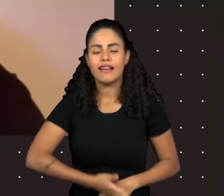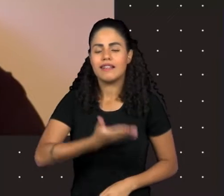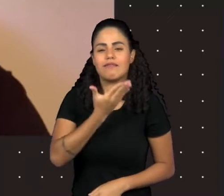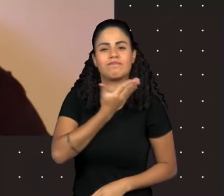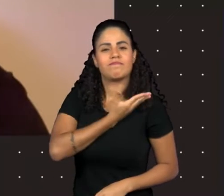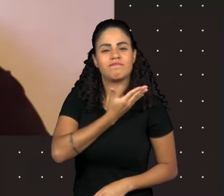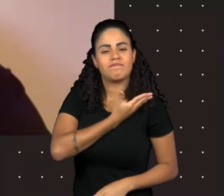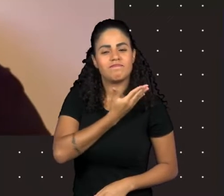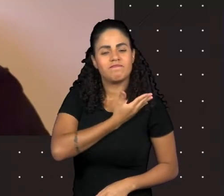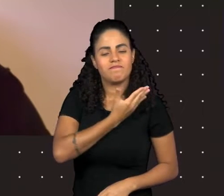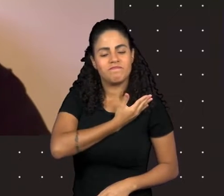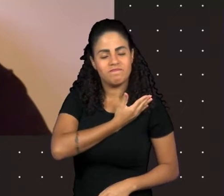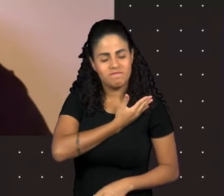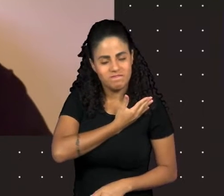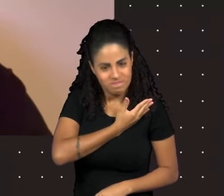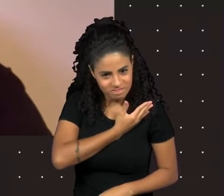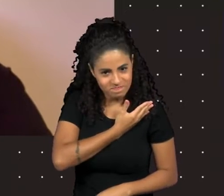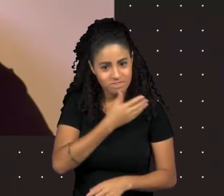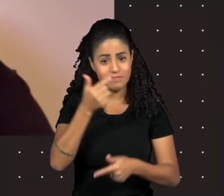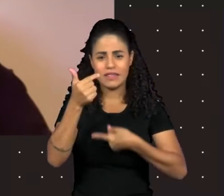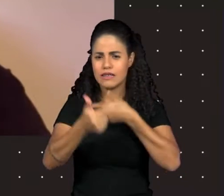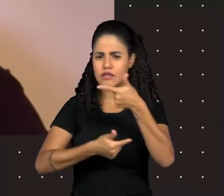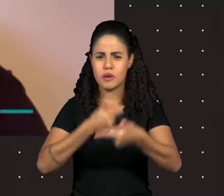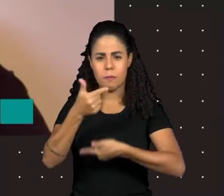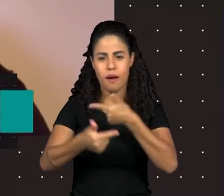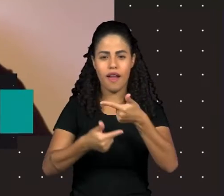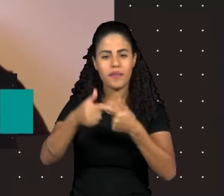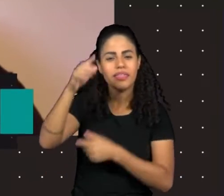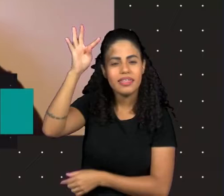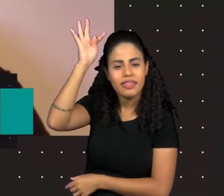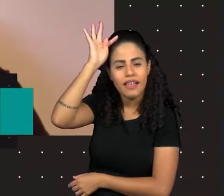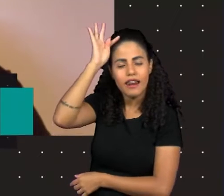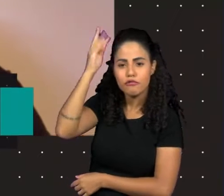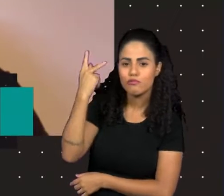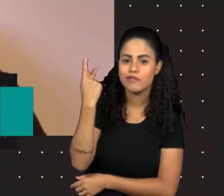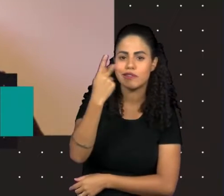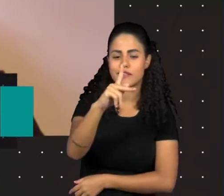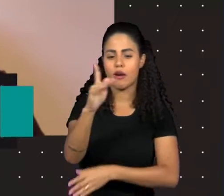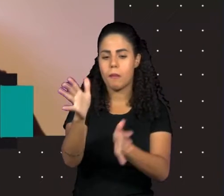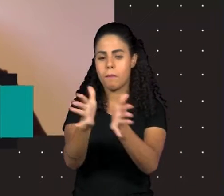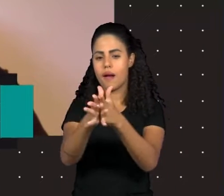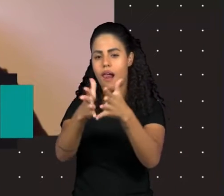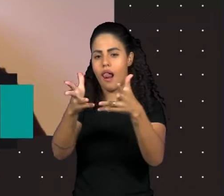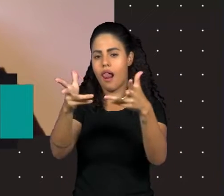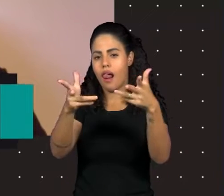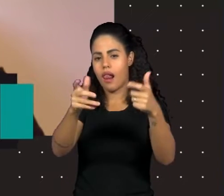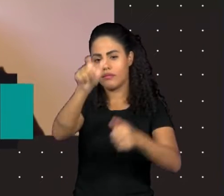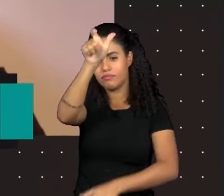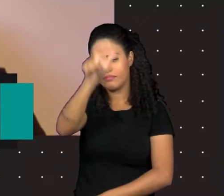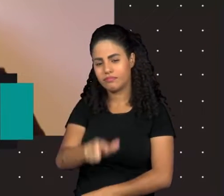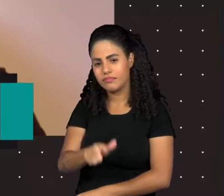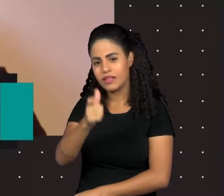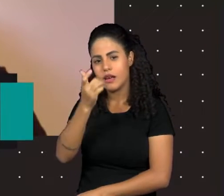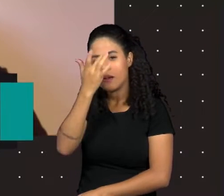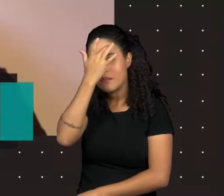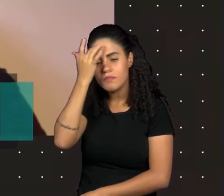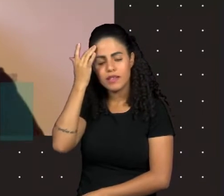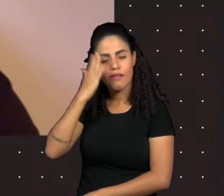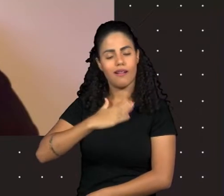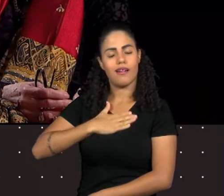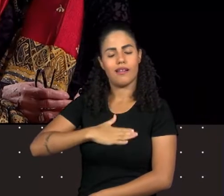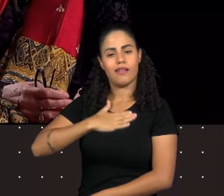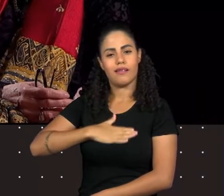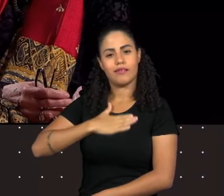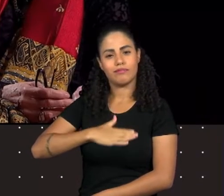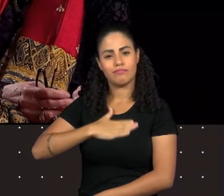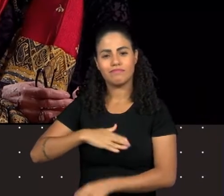é o segredo do seu talento? Você, que era queridinha do Sábado Magaldi e